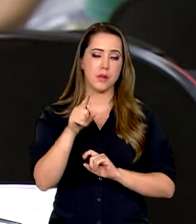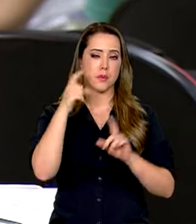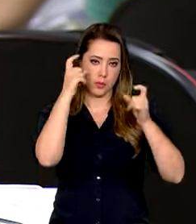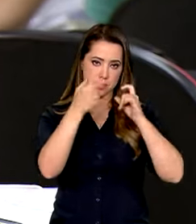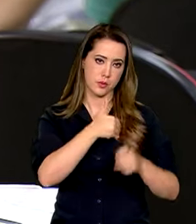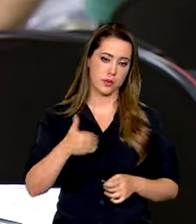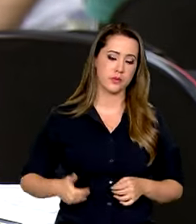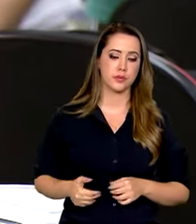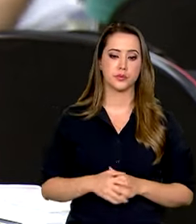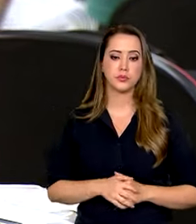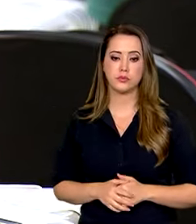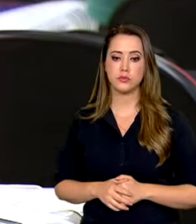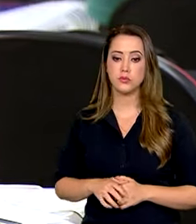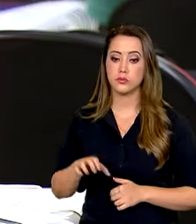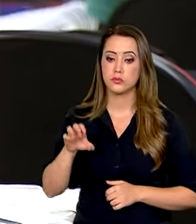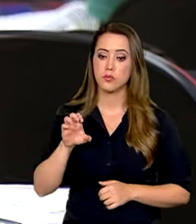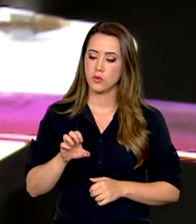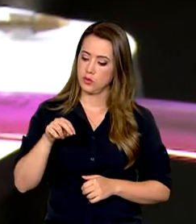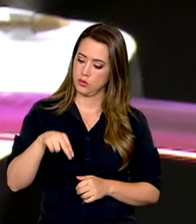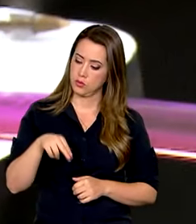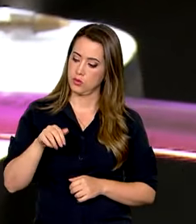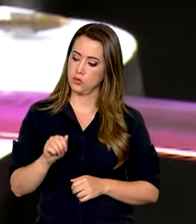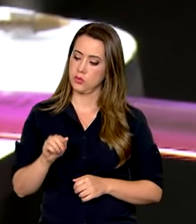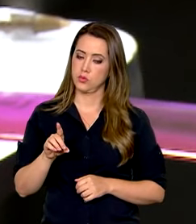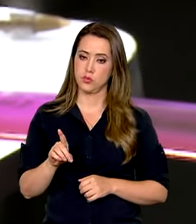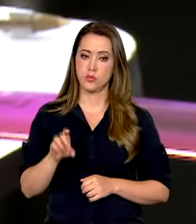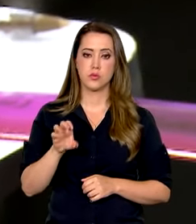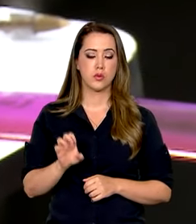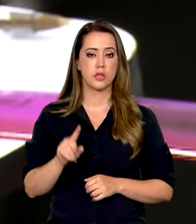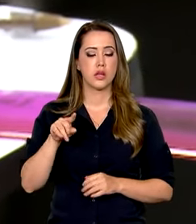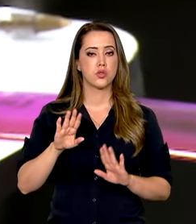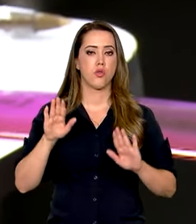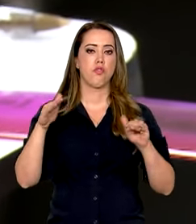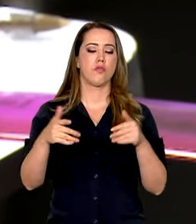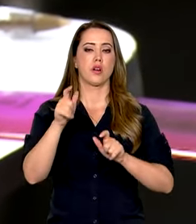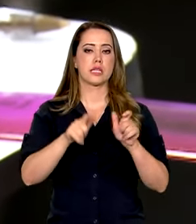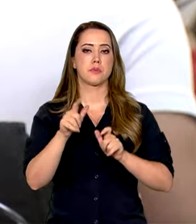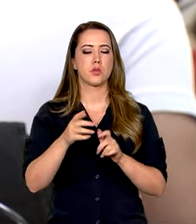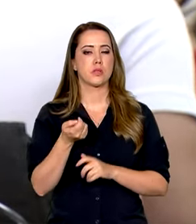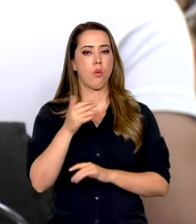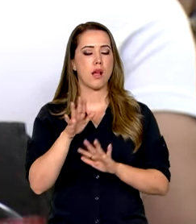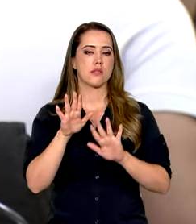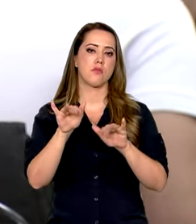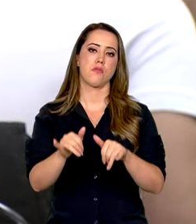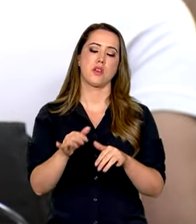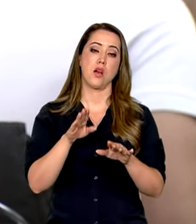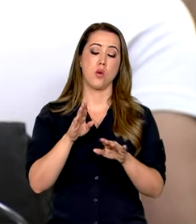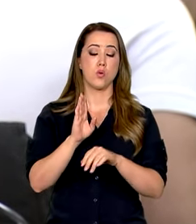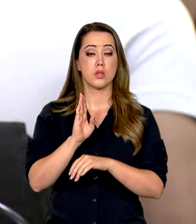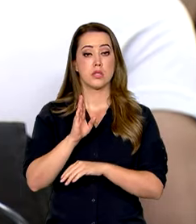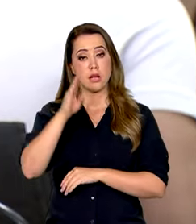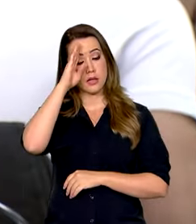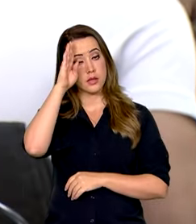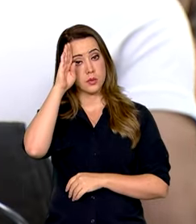governo o exame Nacional de desempenho dos Estudantes é destinado a quem está concluindo a graduação